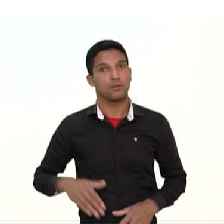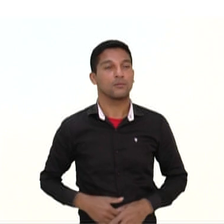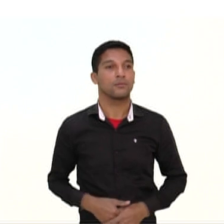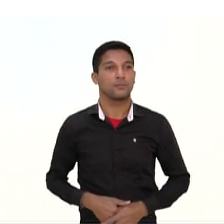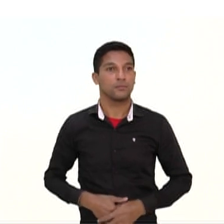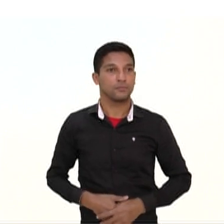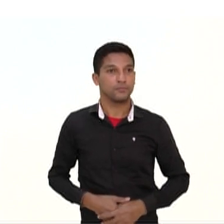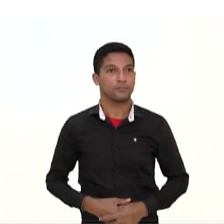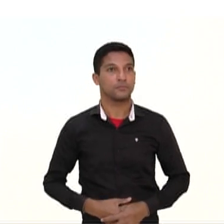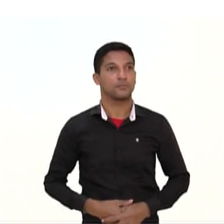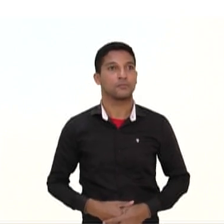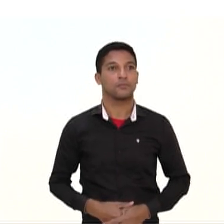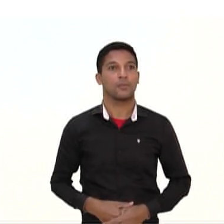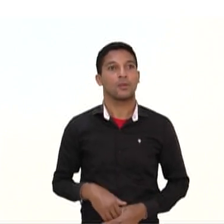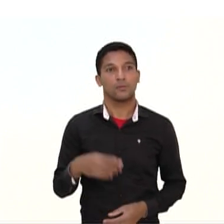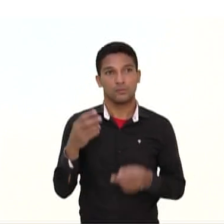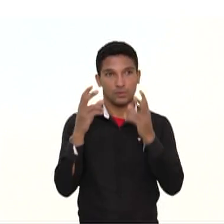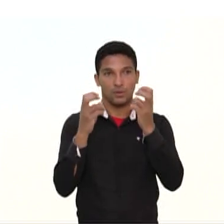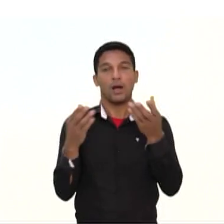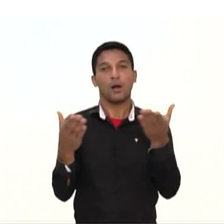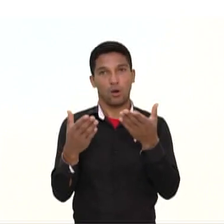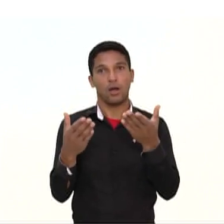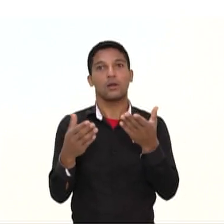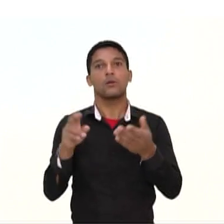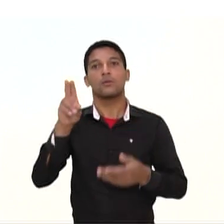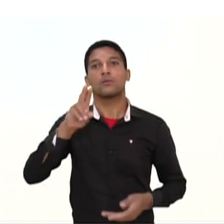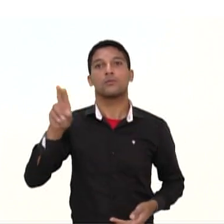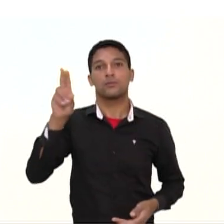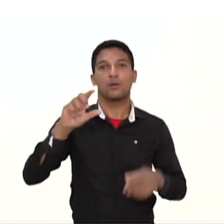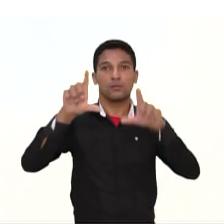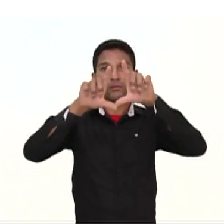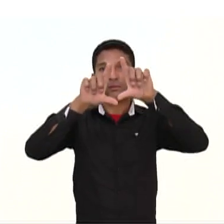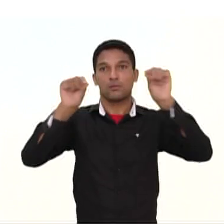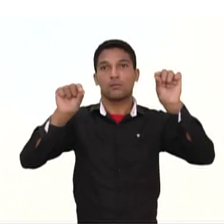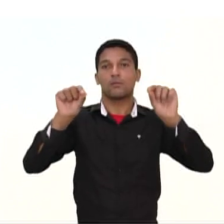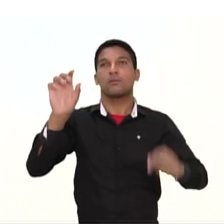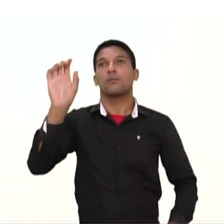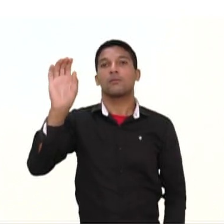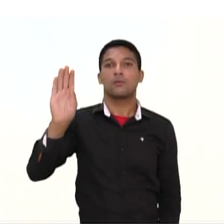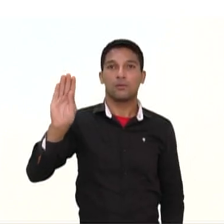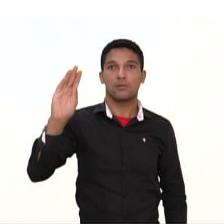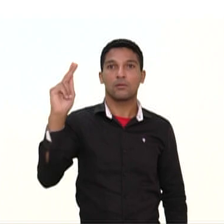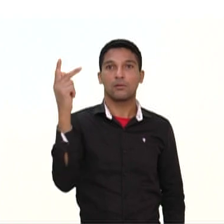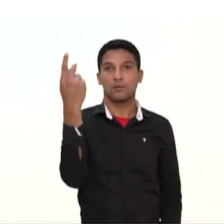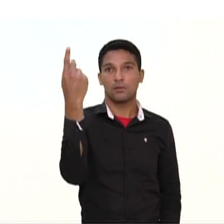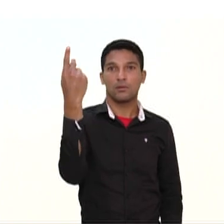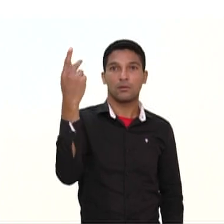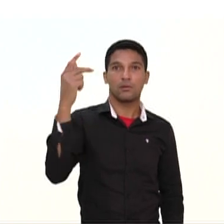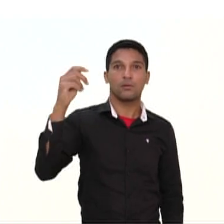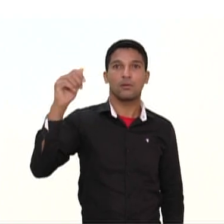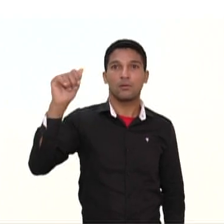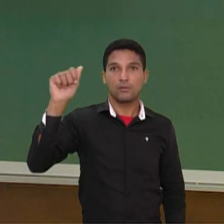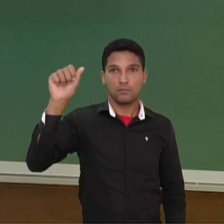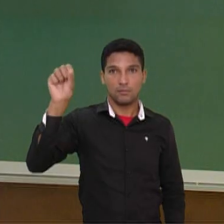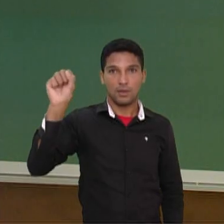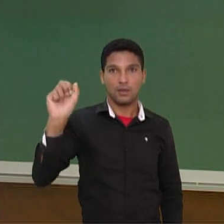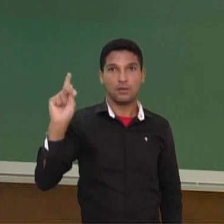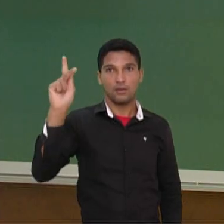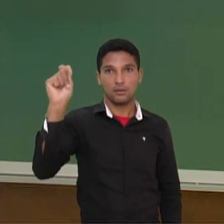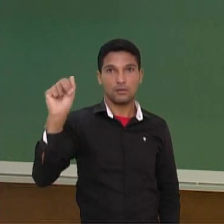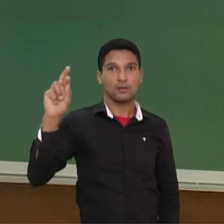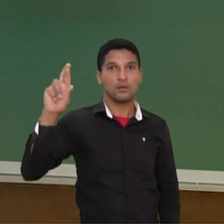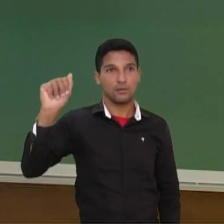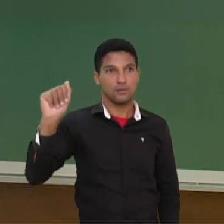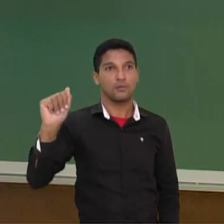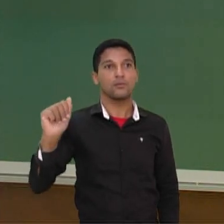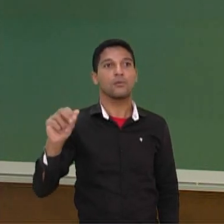Tá aí então, né? Guardei o delta, a fórmula de Bhaskara está aqui, né? Tá aí. Então a gente substitui novamente. No